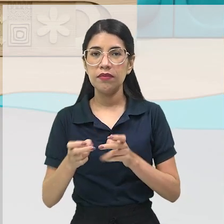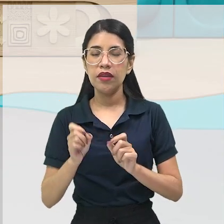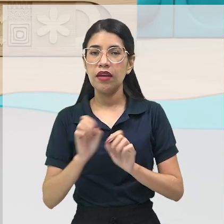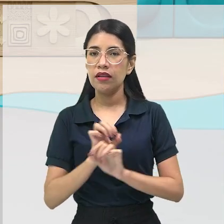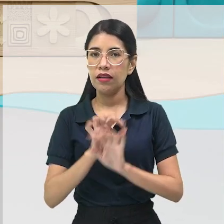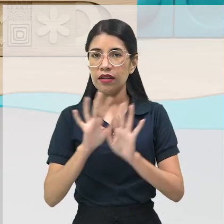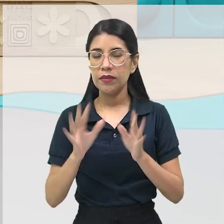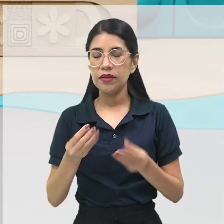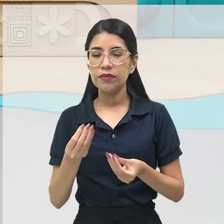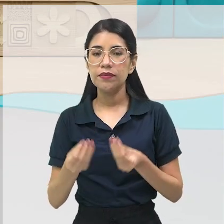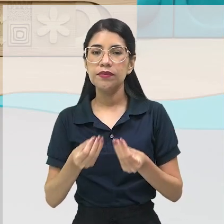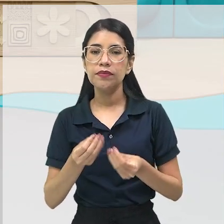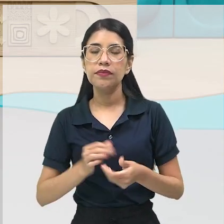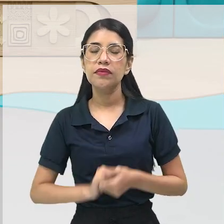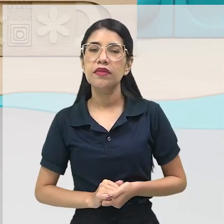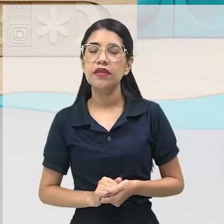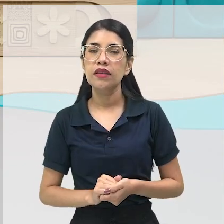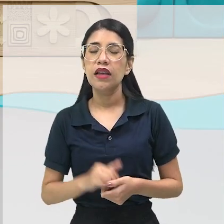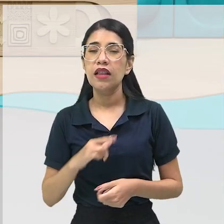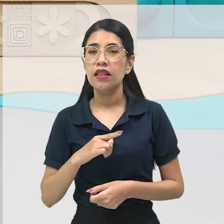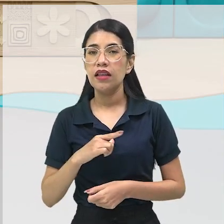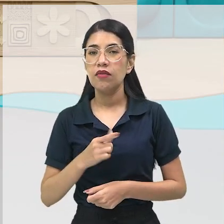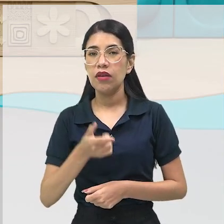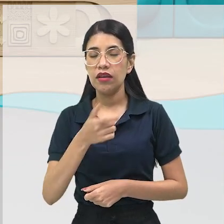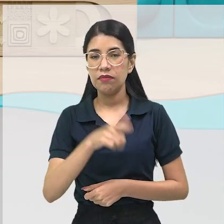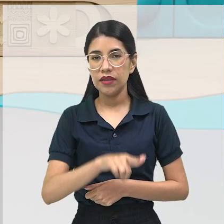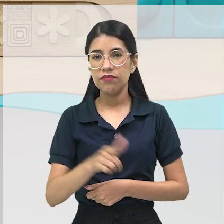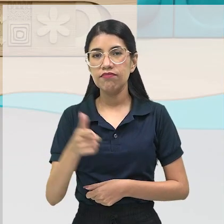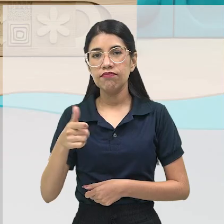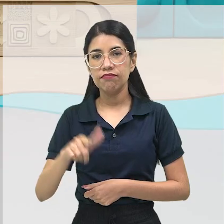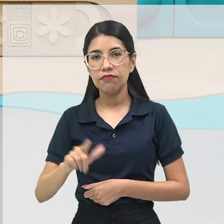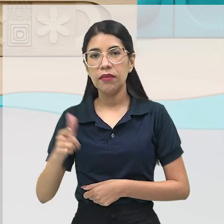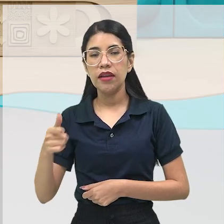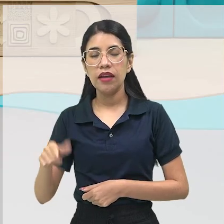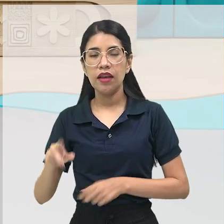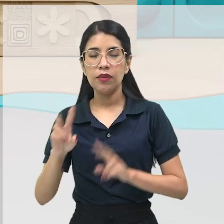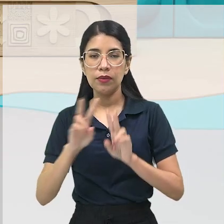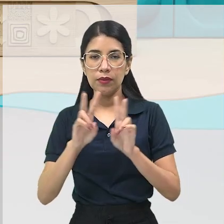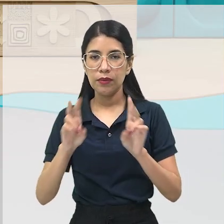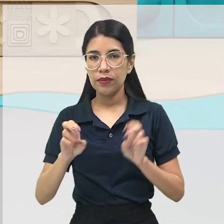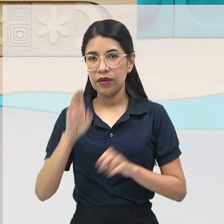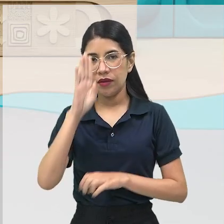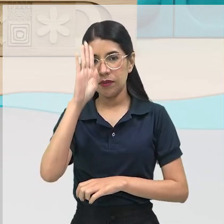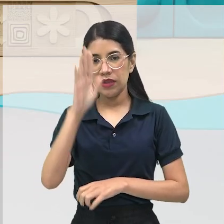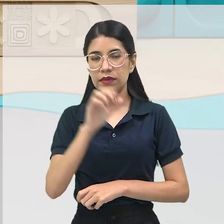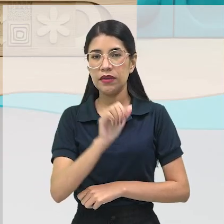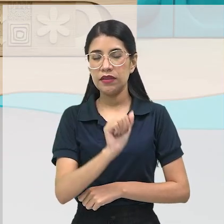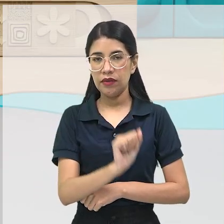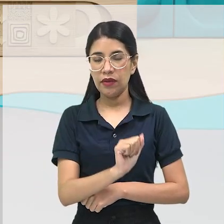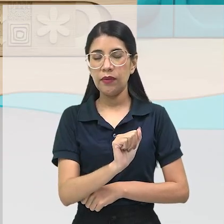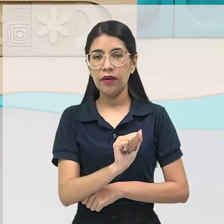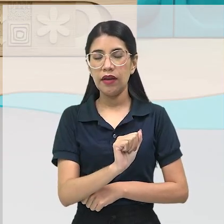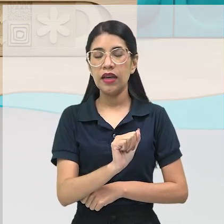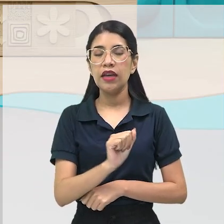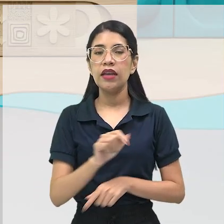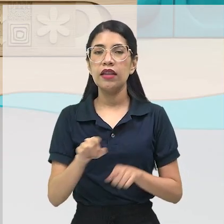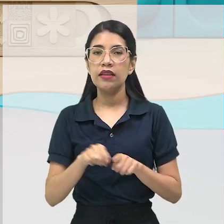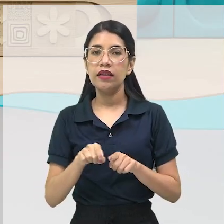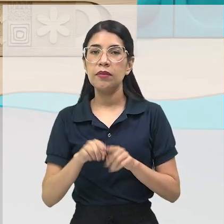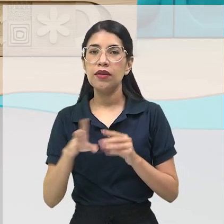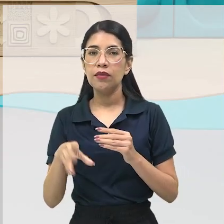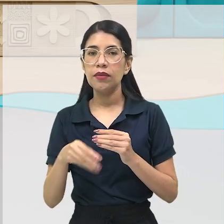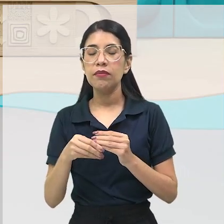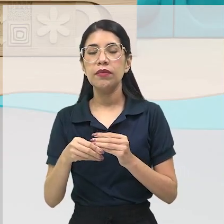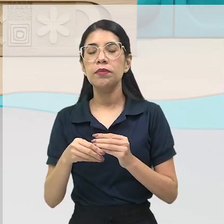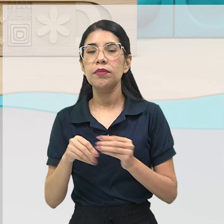bem visível, né? Eu tenho a repetição do tema principal, o A. E aí eu vou estar trazendo